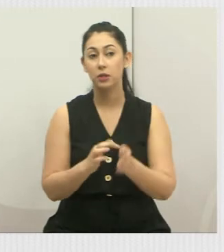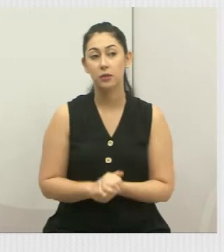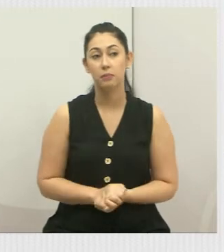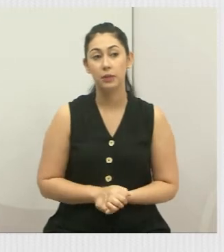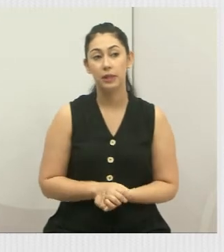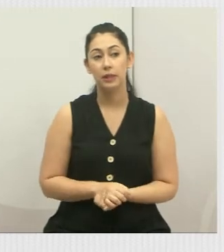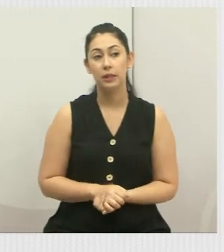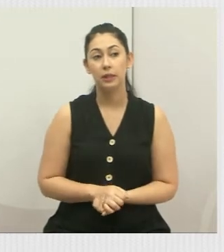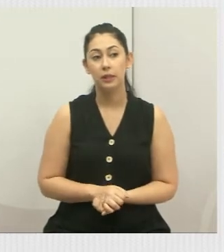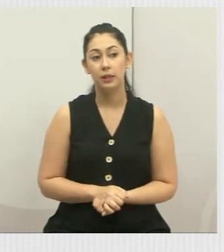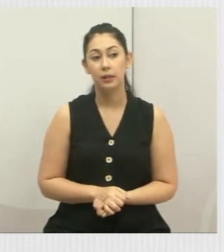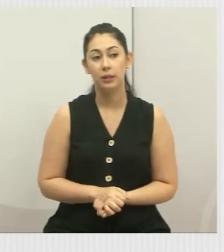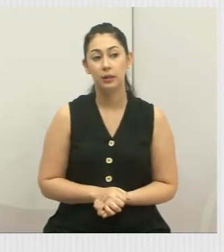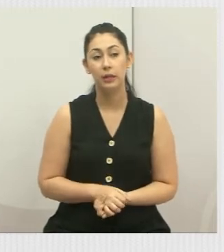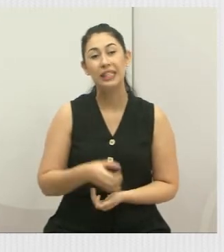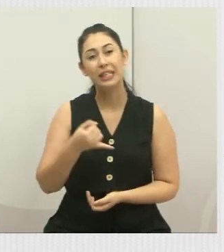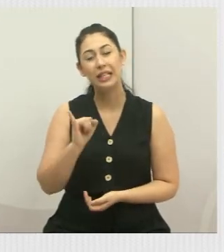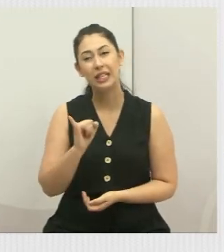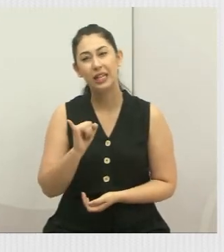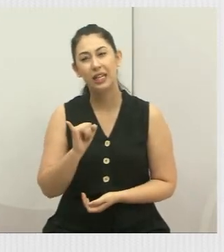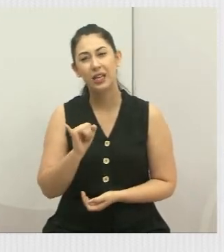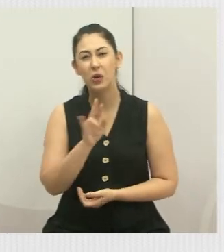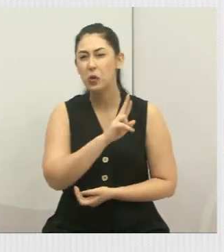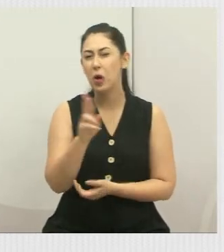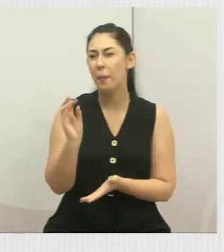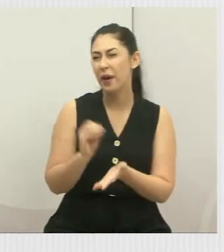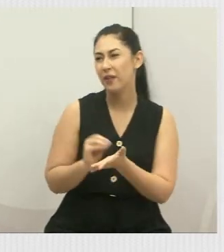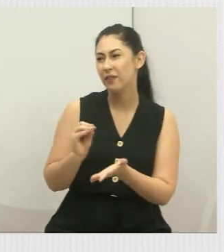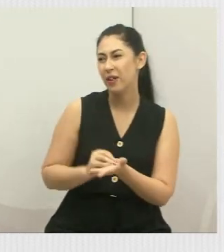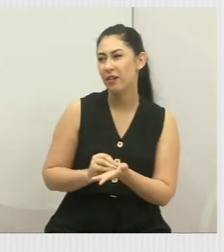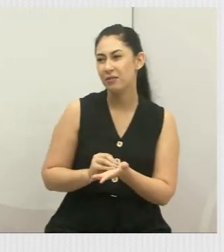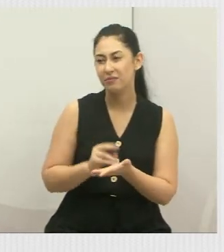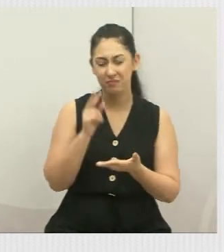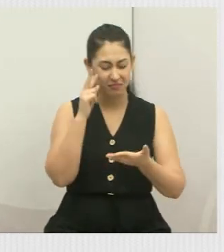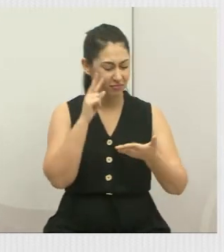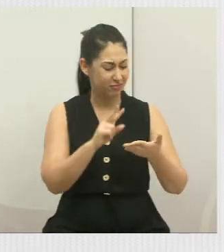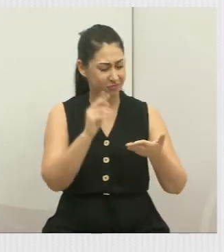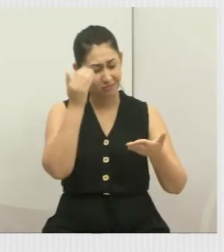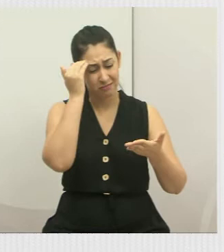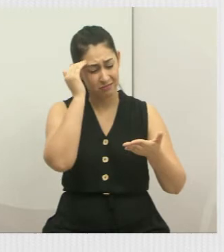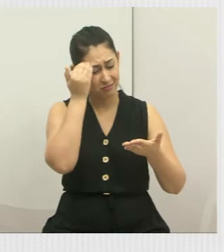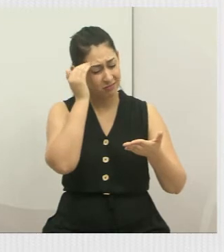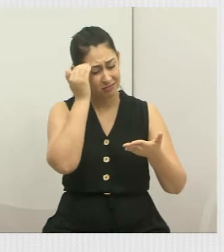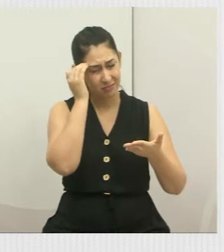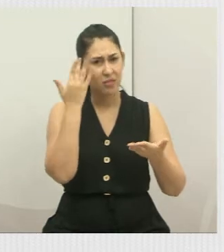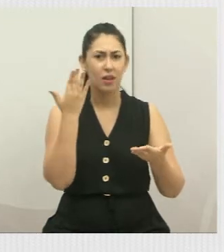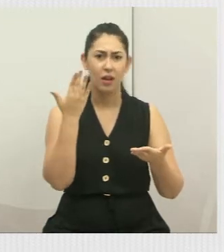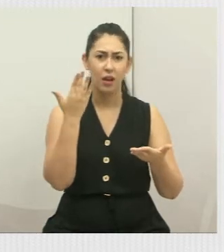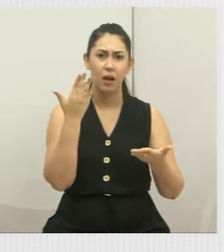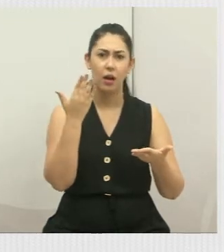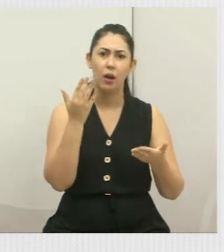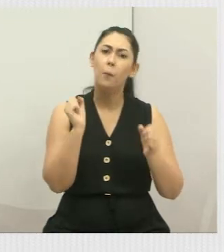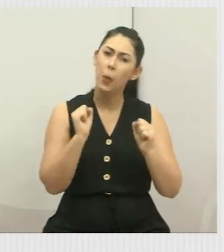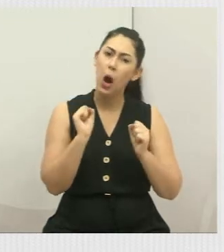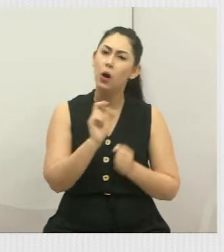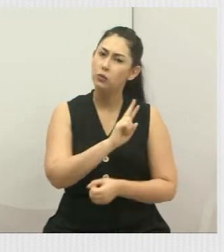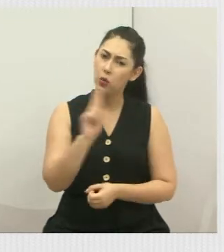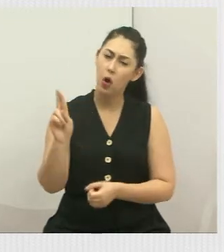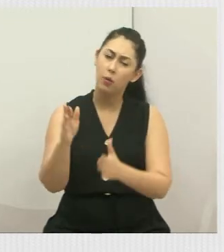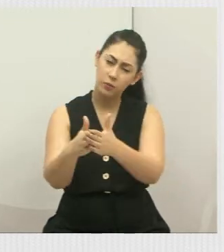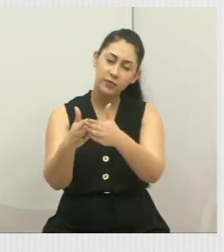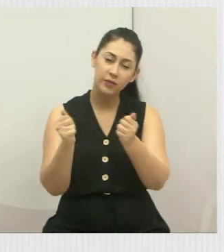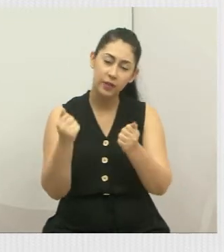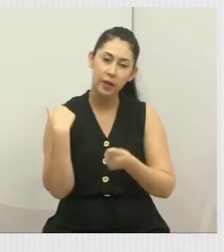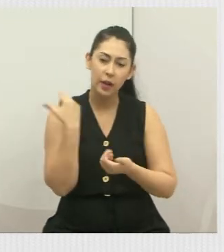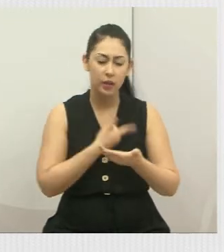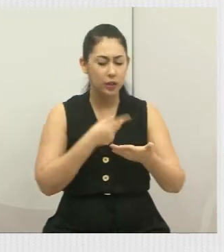código DDDDDD, fez tal pergunta e nós estamos respondendo a DDDDD. Não faça isso. Deixe pelo menos um nome lá para que a